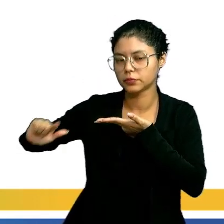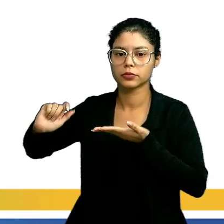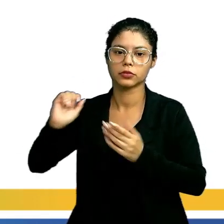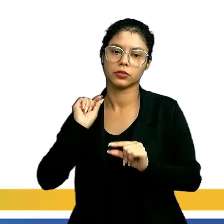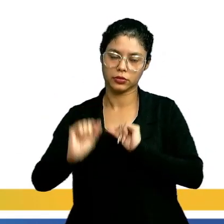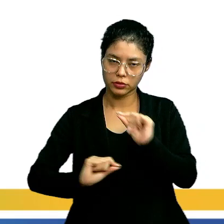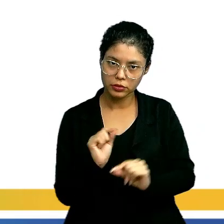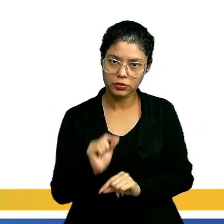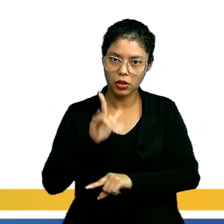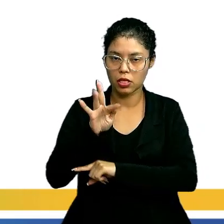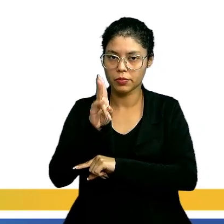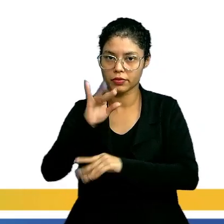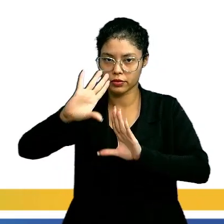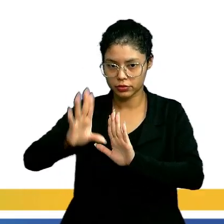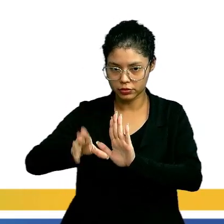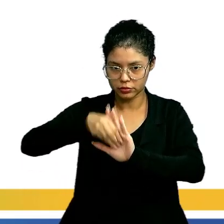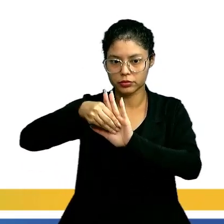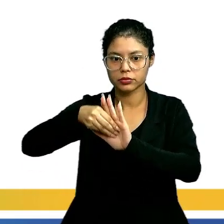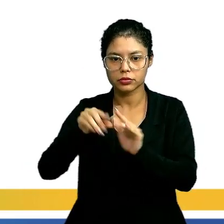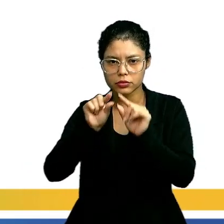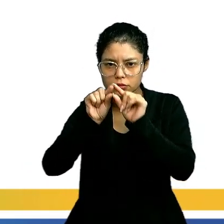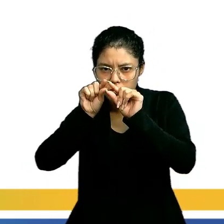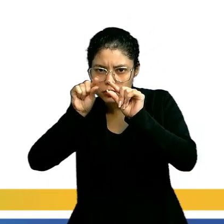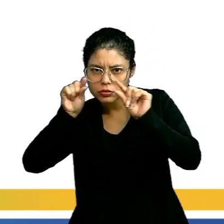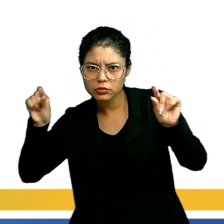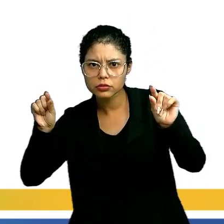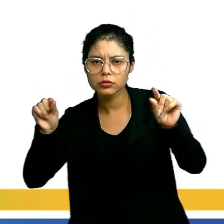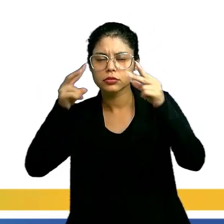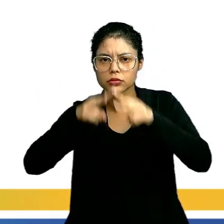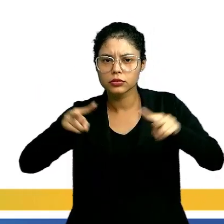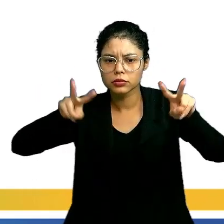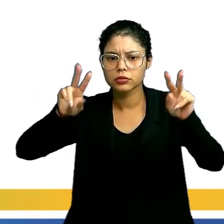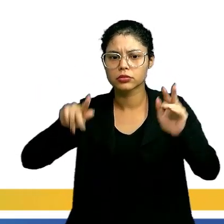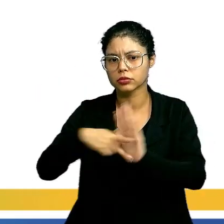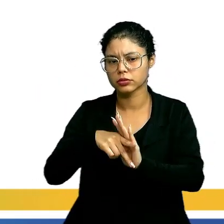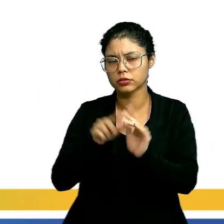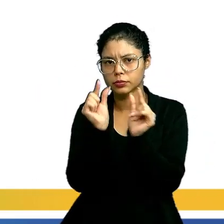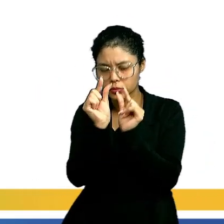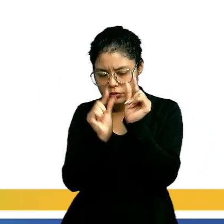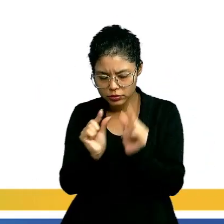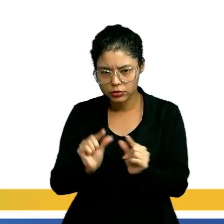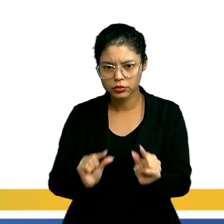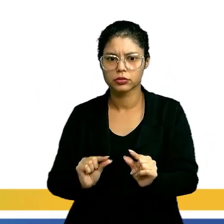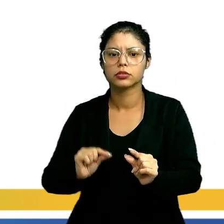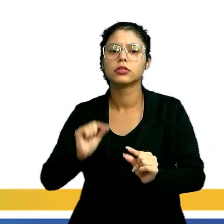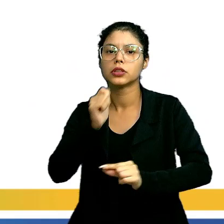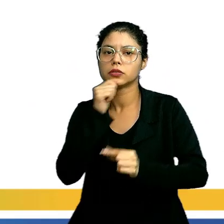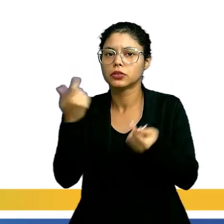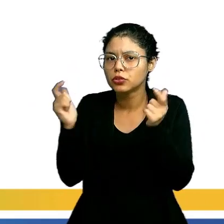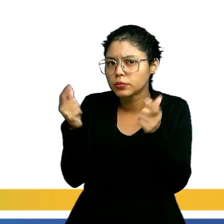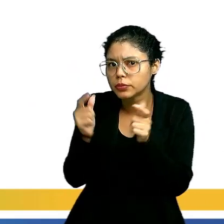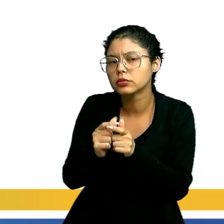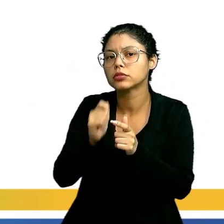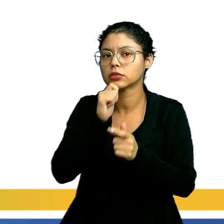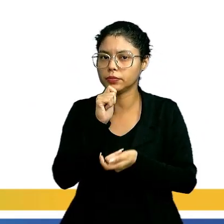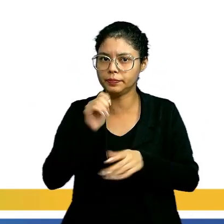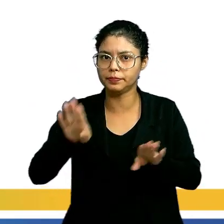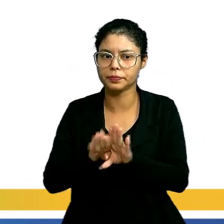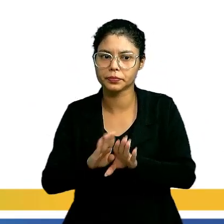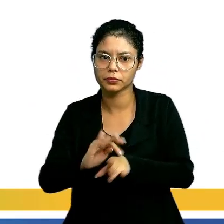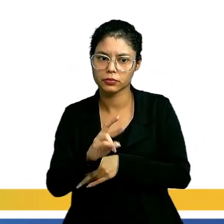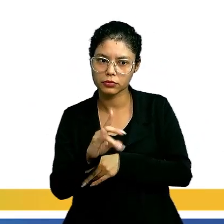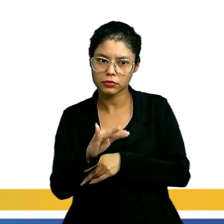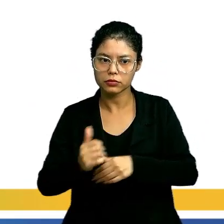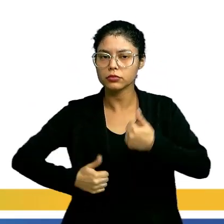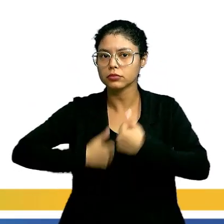o lubrificante ele preenche as microvisualidades das peças metálicas, o que vai diminuir esse coeficiente